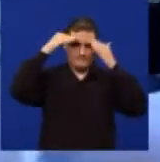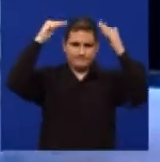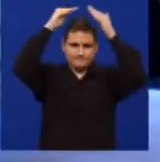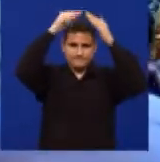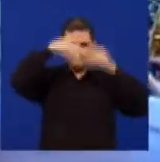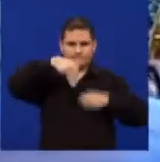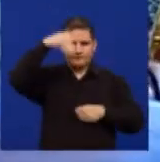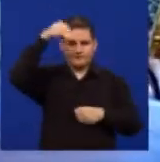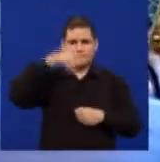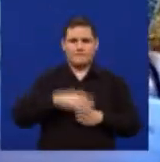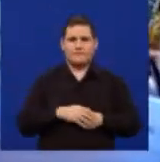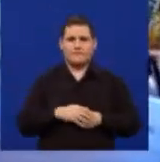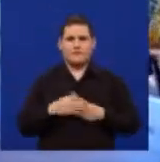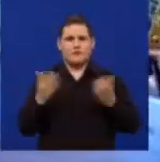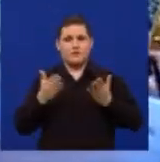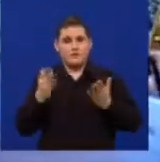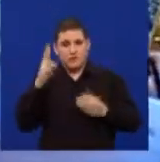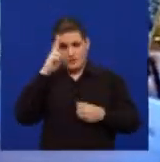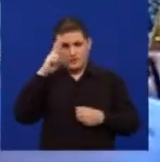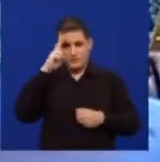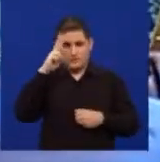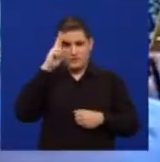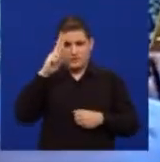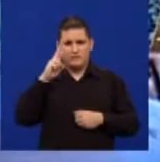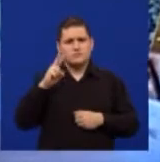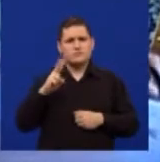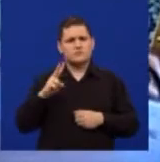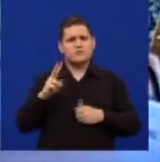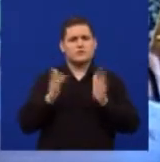quando ele celebrava a sua Páscoa na cruz.